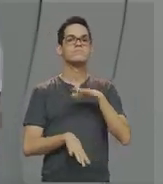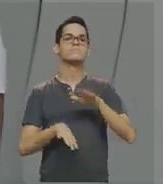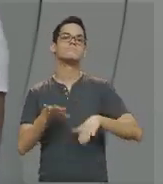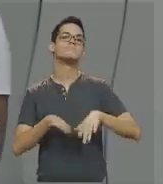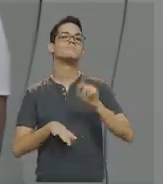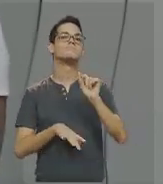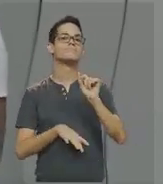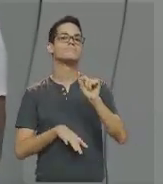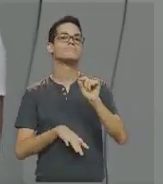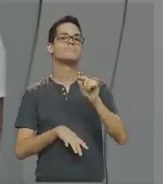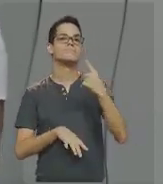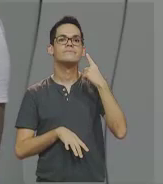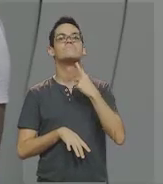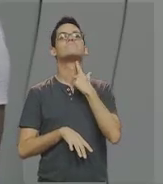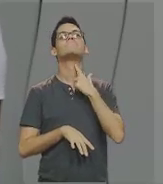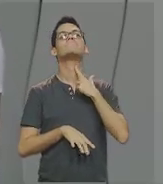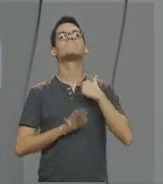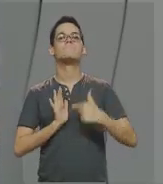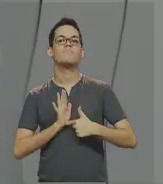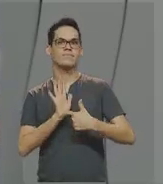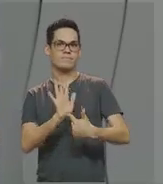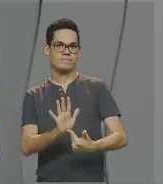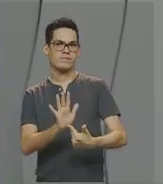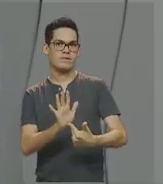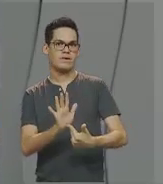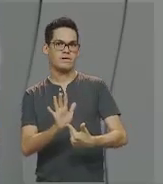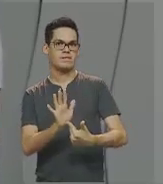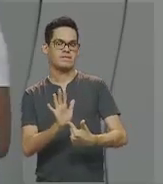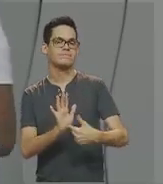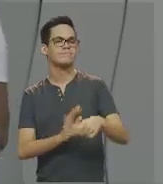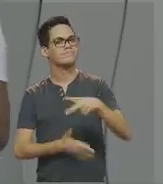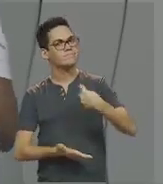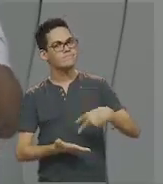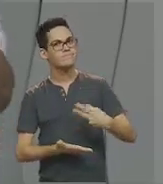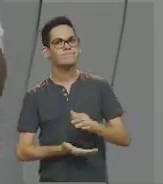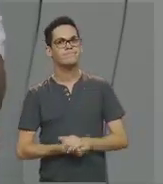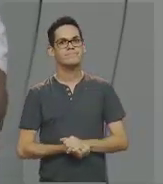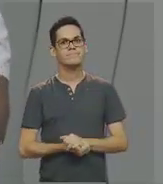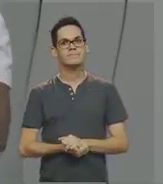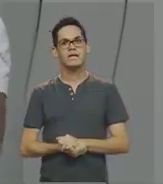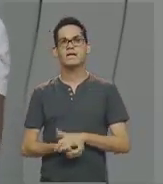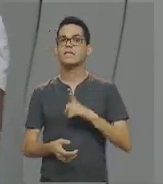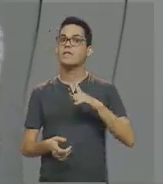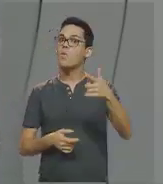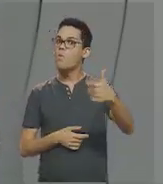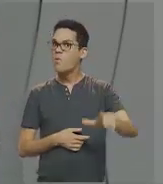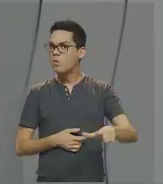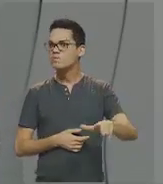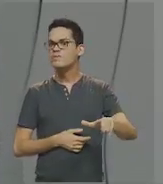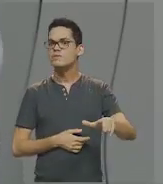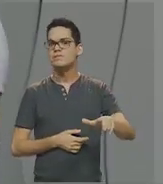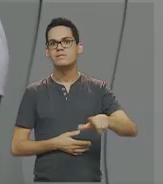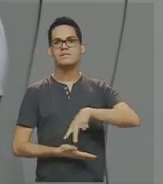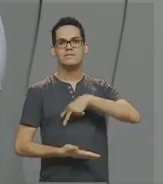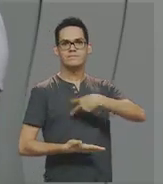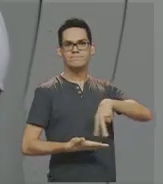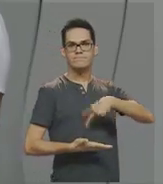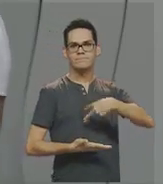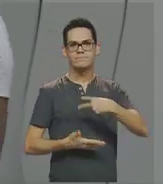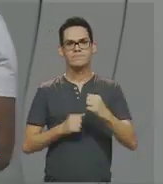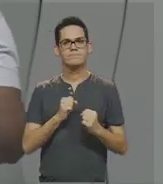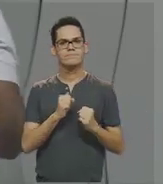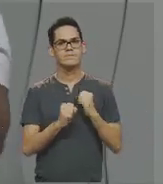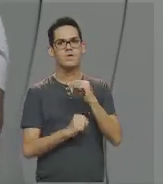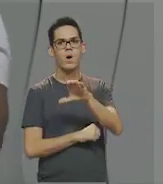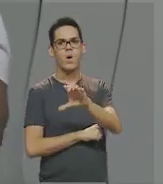para a construção coreográfica que eu estou fazendo. E aí eu já acabei de trazer um outro conceito, né? Construção coreográfica.